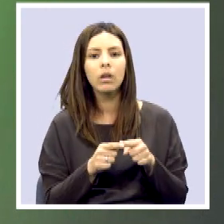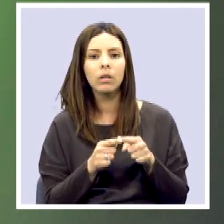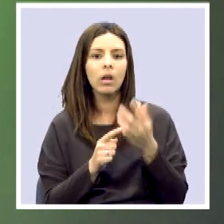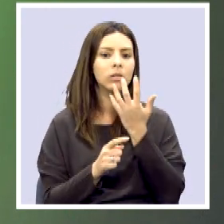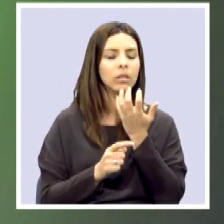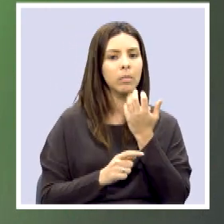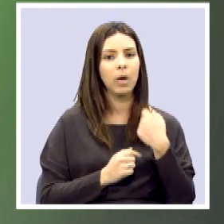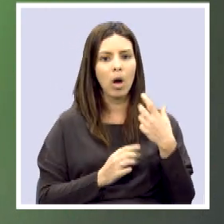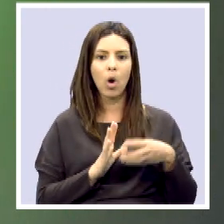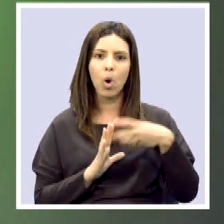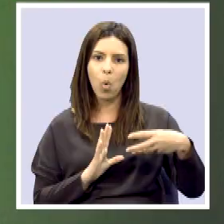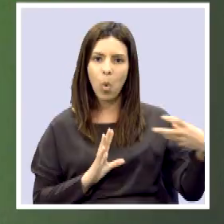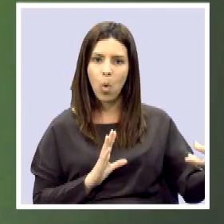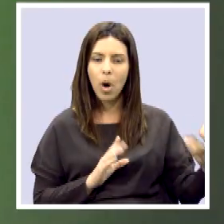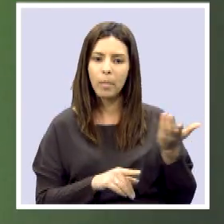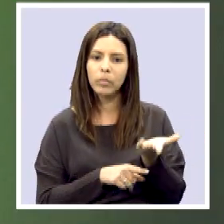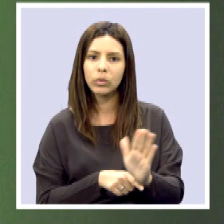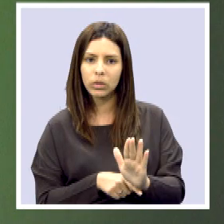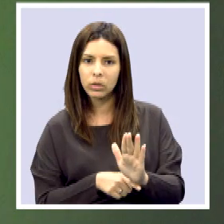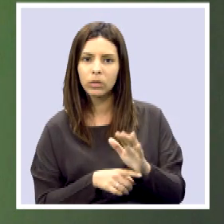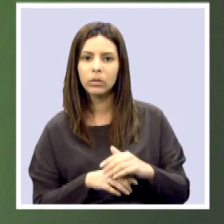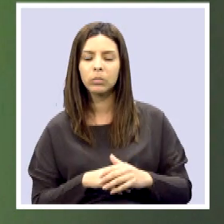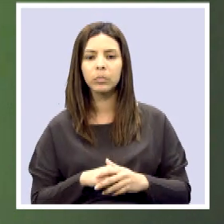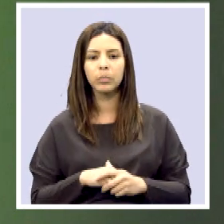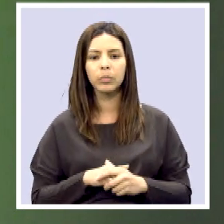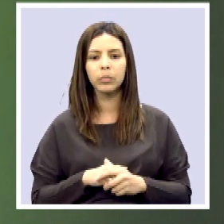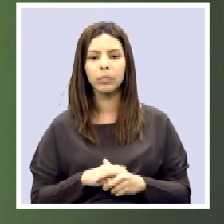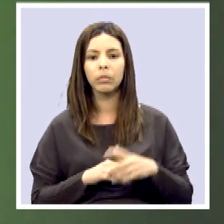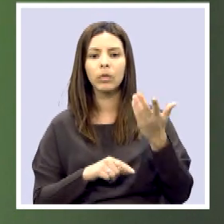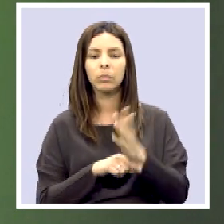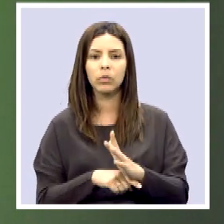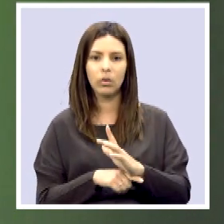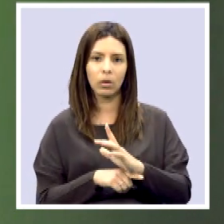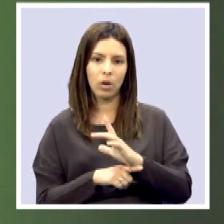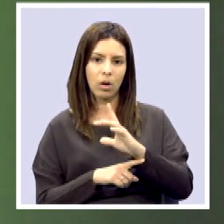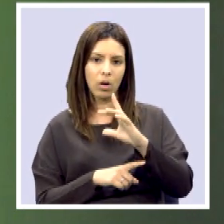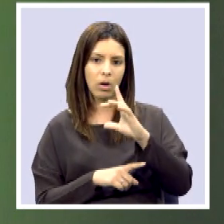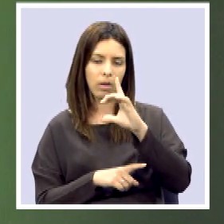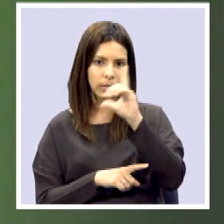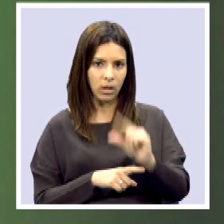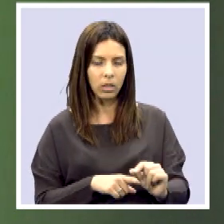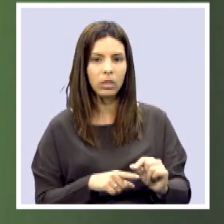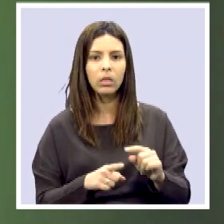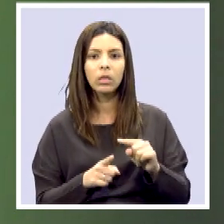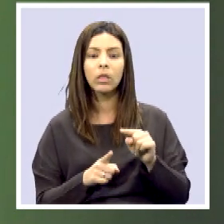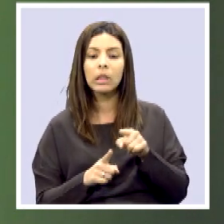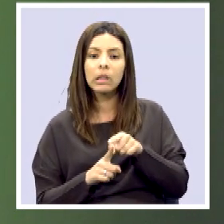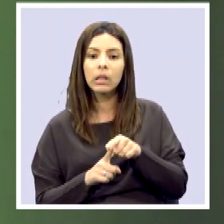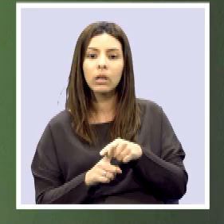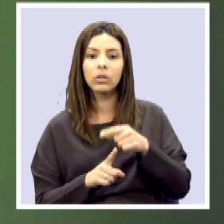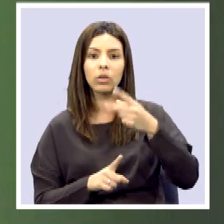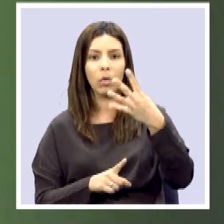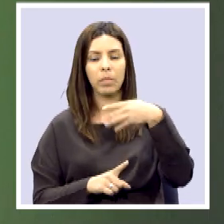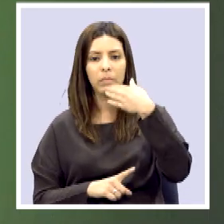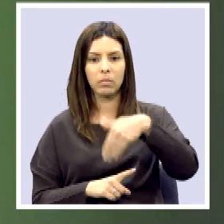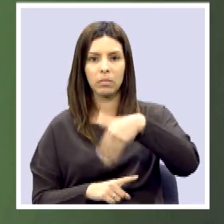conseguissem ter isso em conta, porque é complicado. No meu caso, por exemplo, eu tinha um elemento da Nova Zelândia que às vezes às 4 da